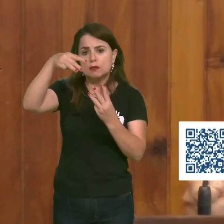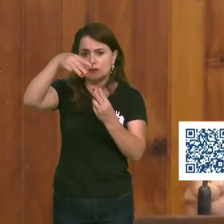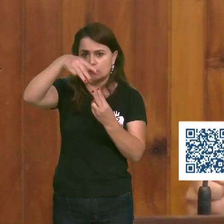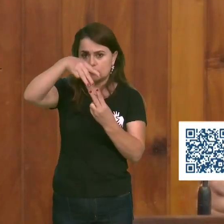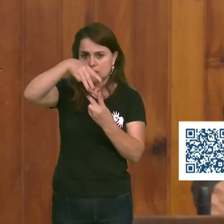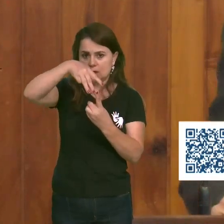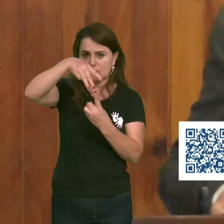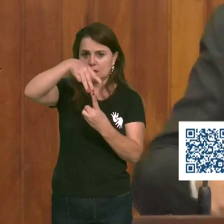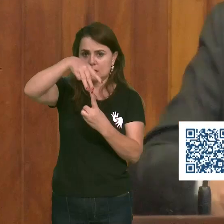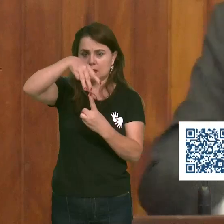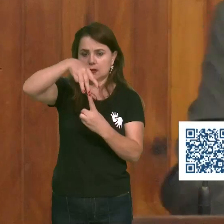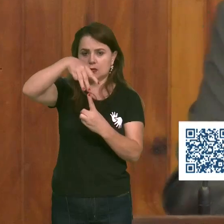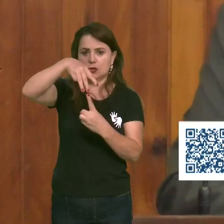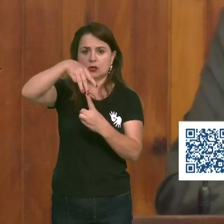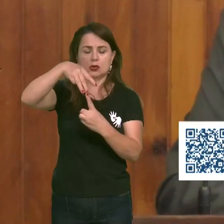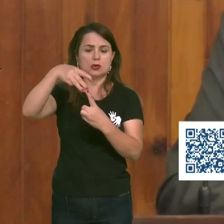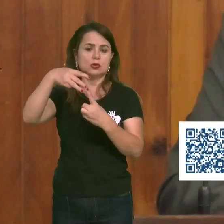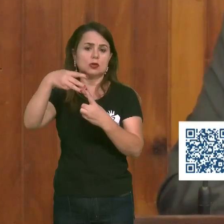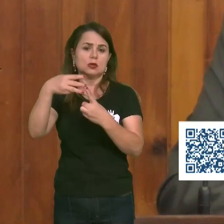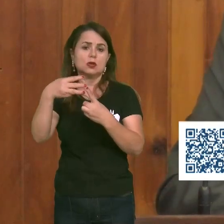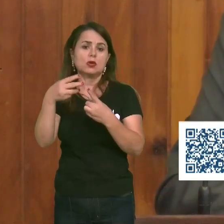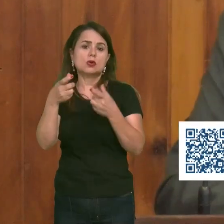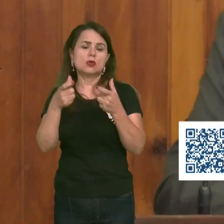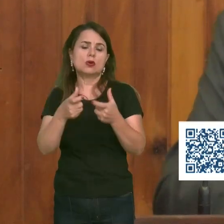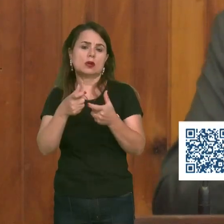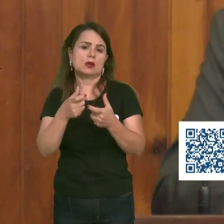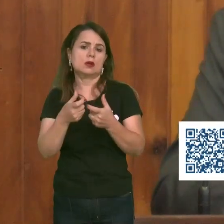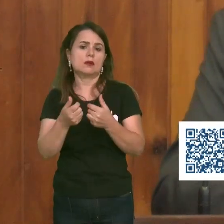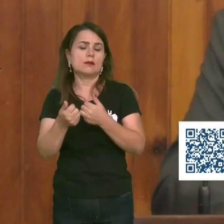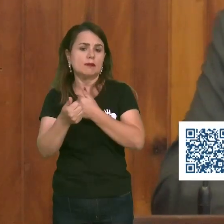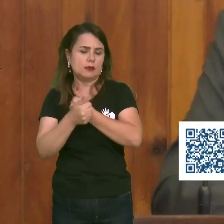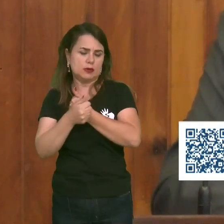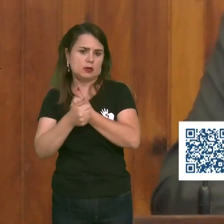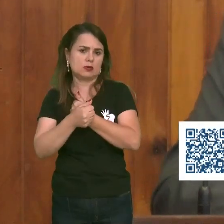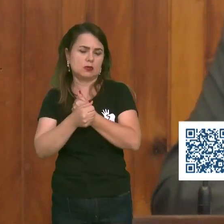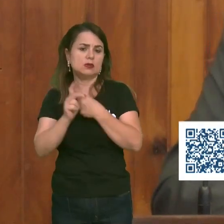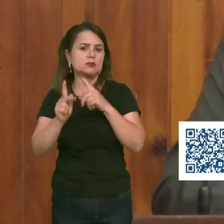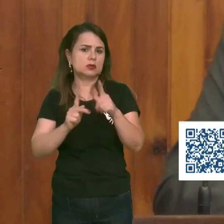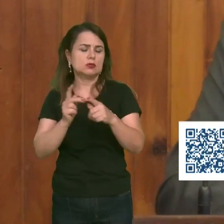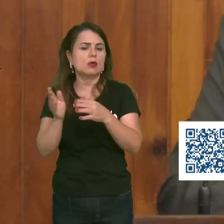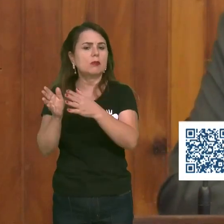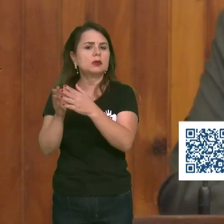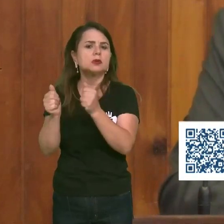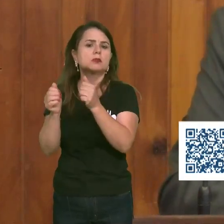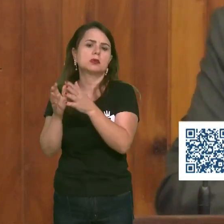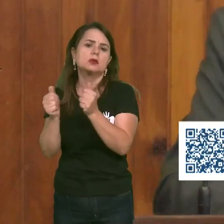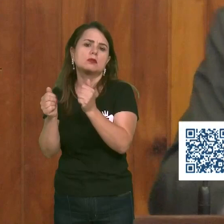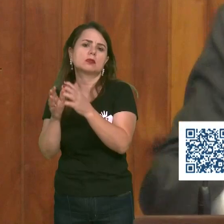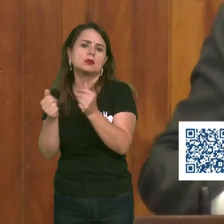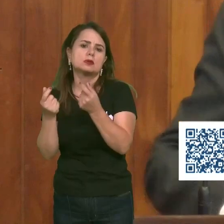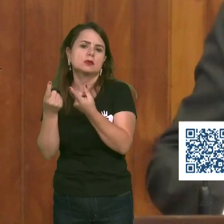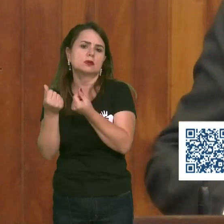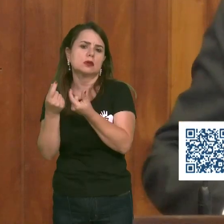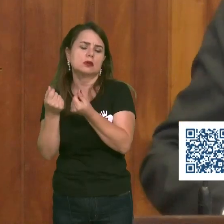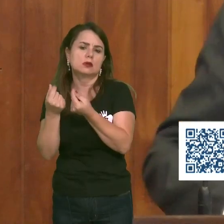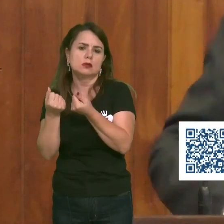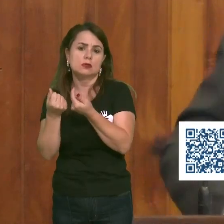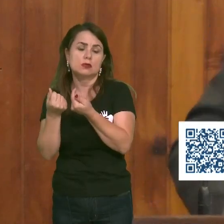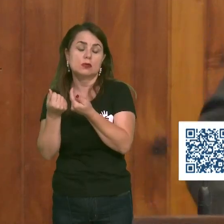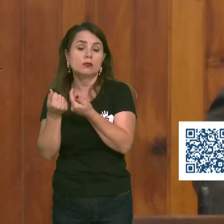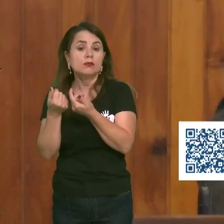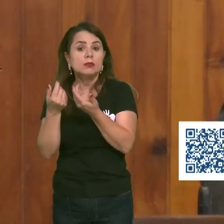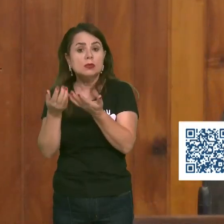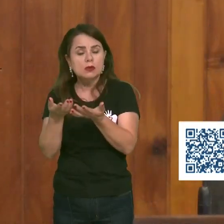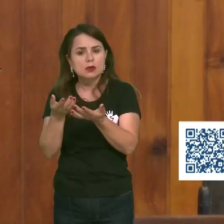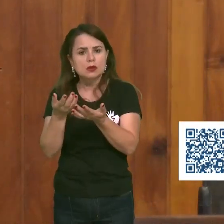vários também abordando e a gente cobrou ações da Secretária de Assistência